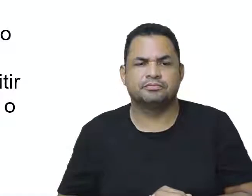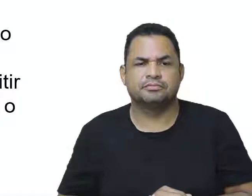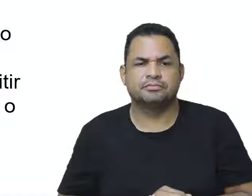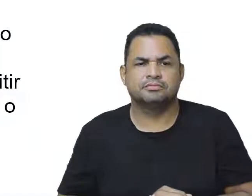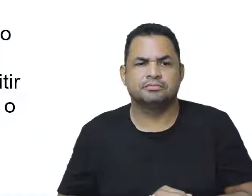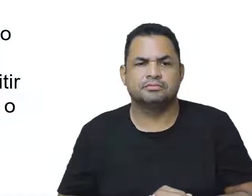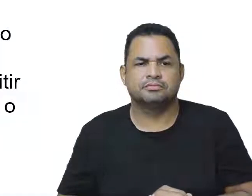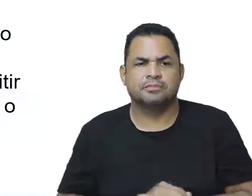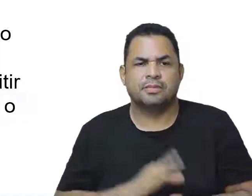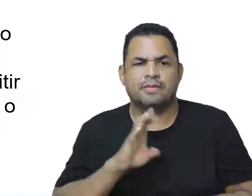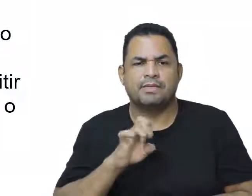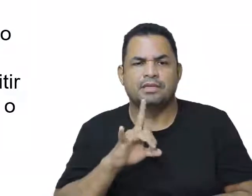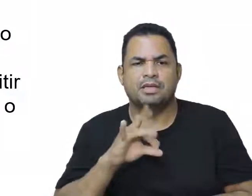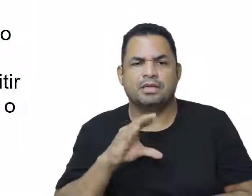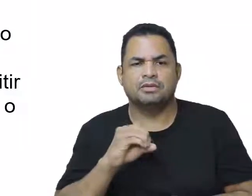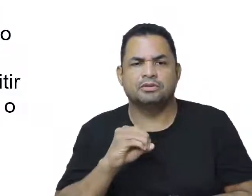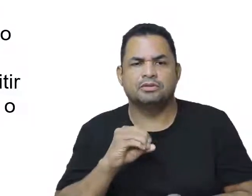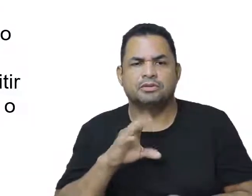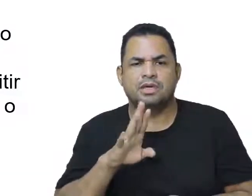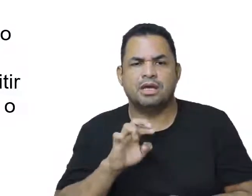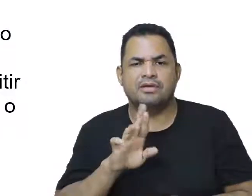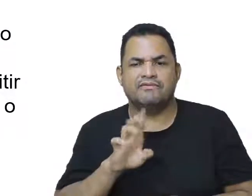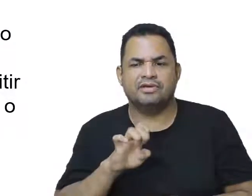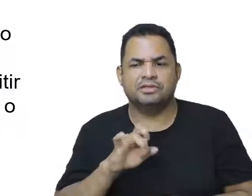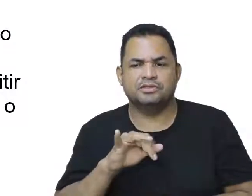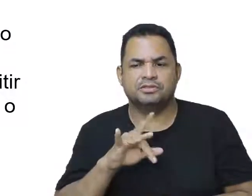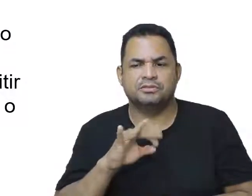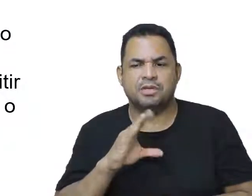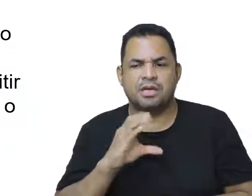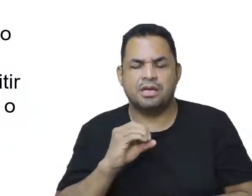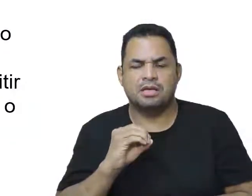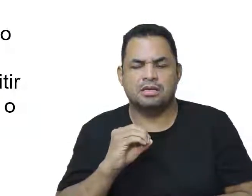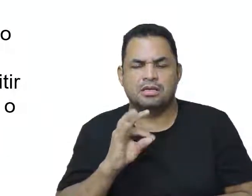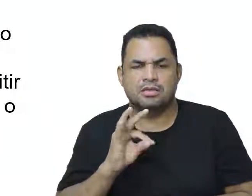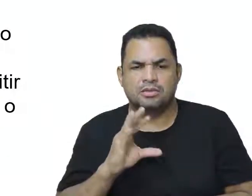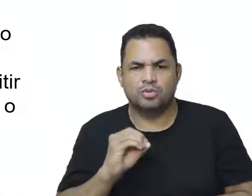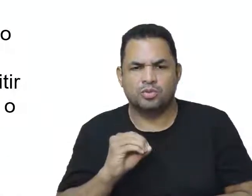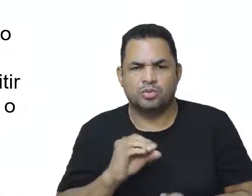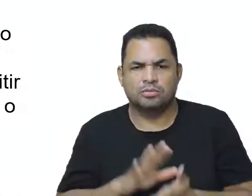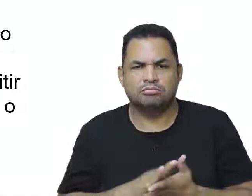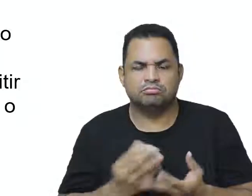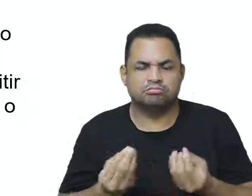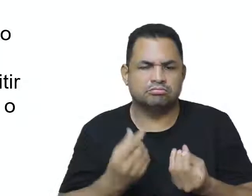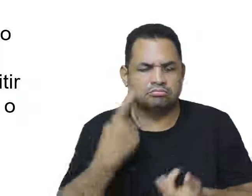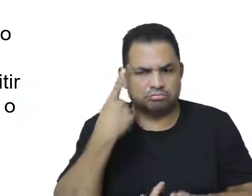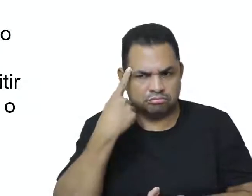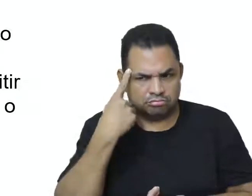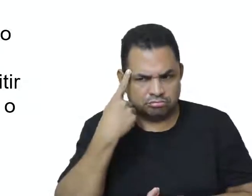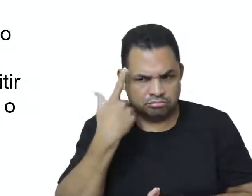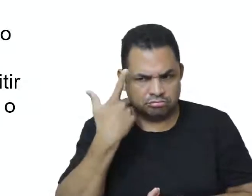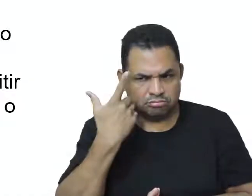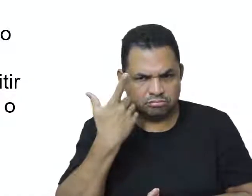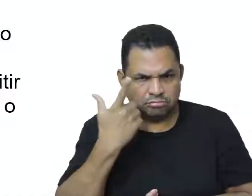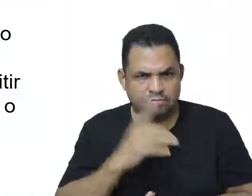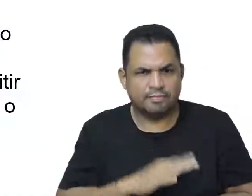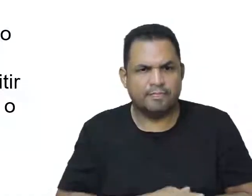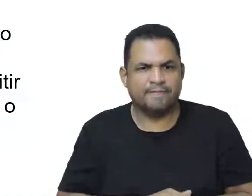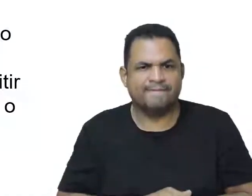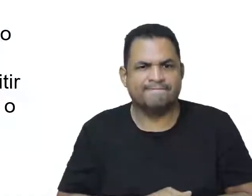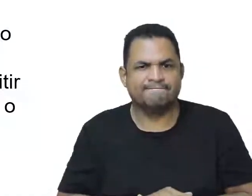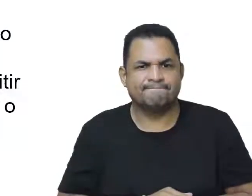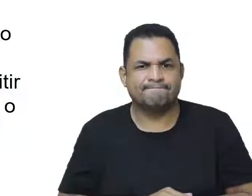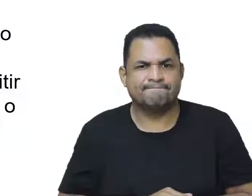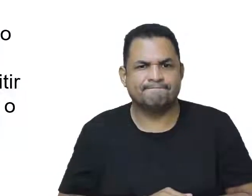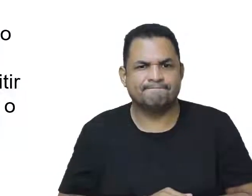revestimento. O que seria um epitélio de revestimento? Numa forma assim, para você raciocinar, o epitélio de revestimento, ele